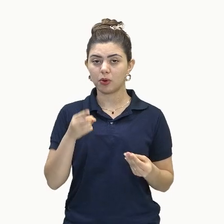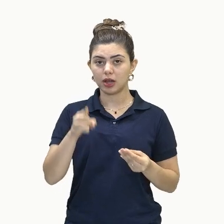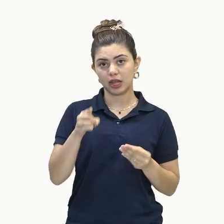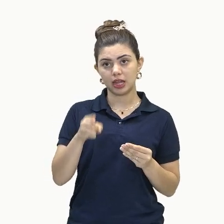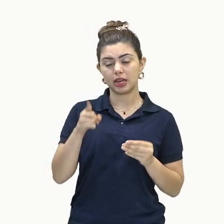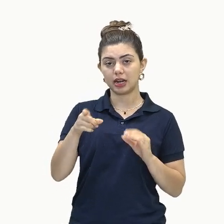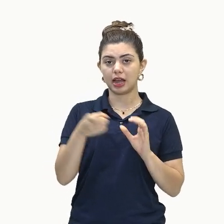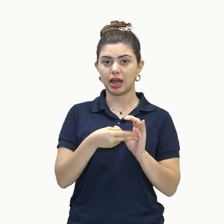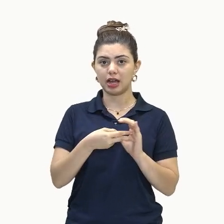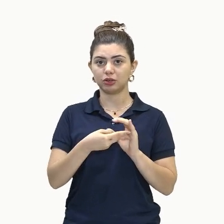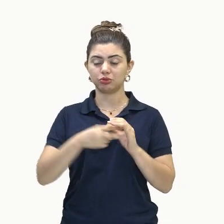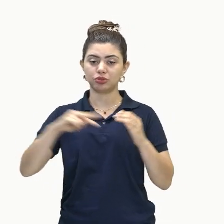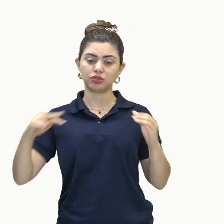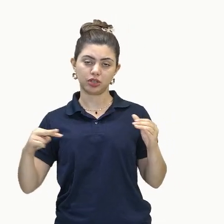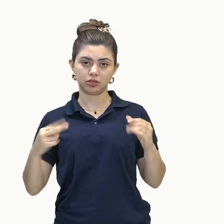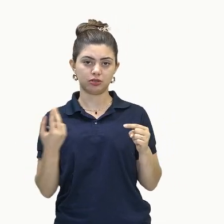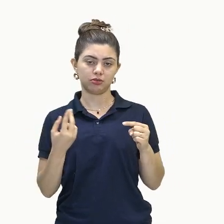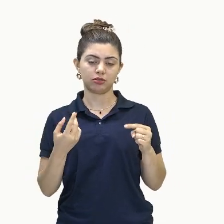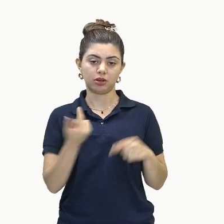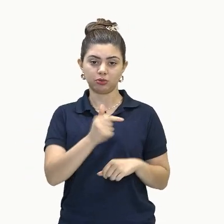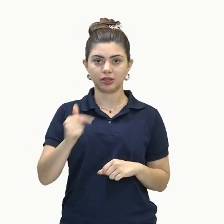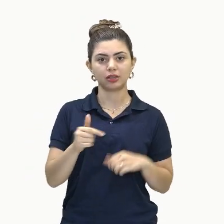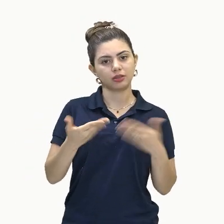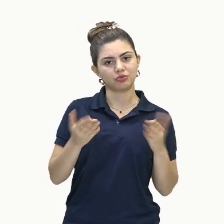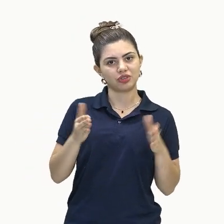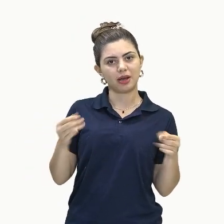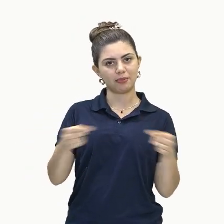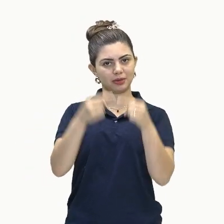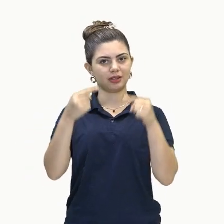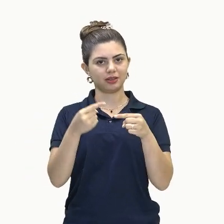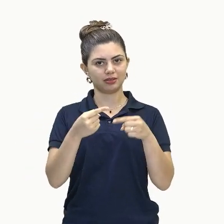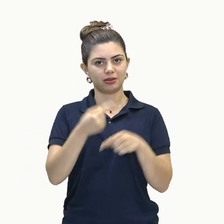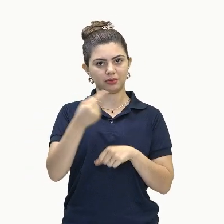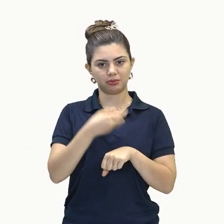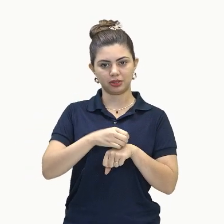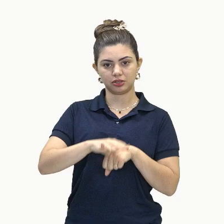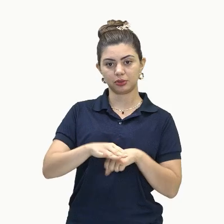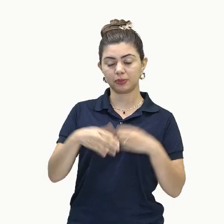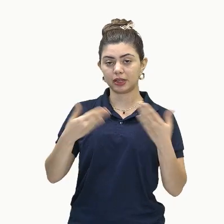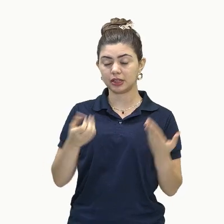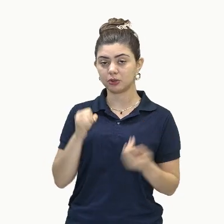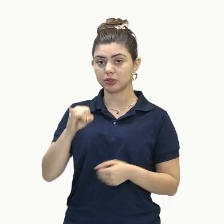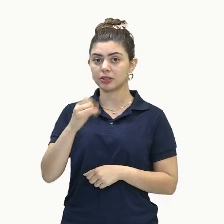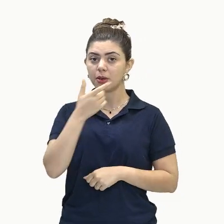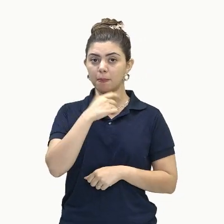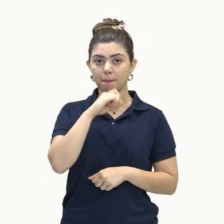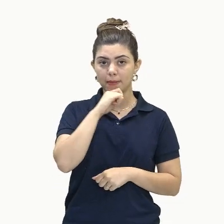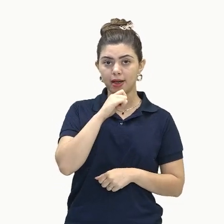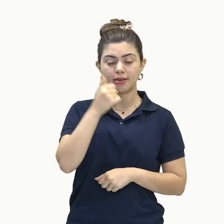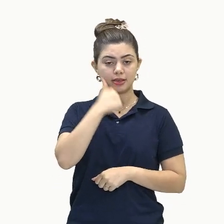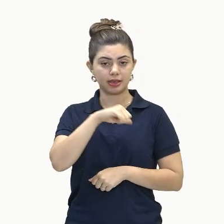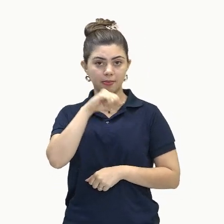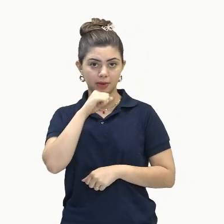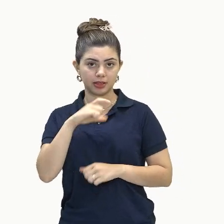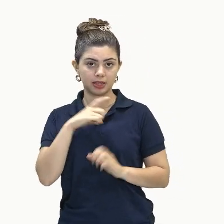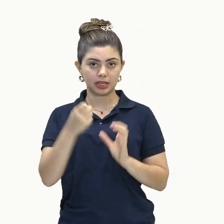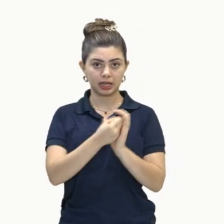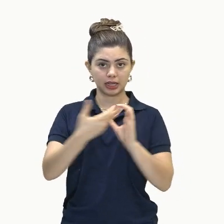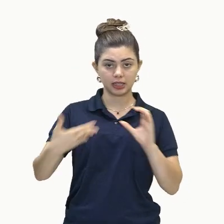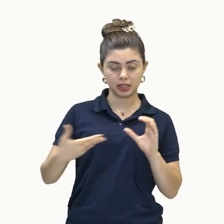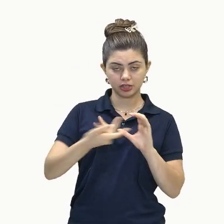afetados. Então, eles estão dentro da nossa primeira dica. Então, se os pais eles têm características semelhantes,